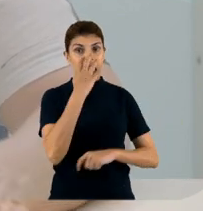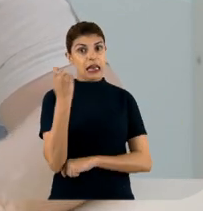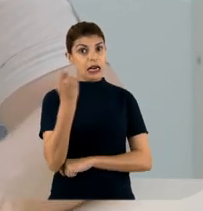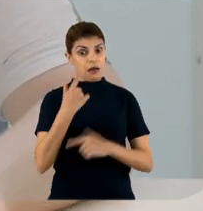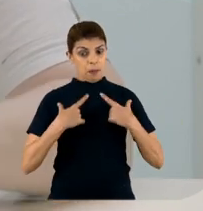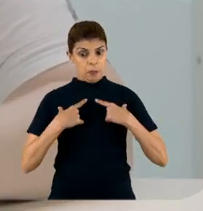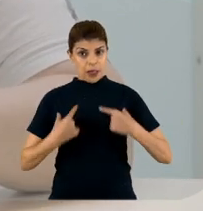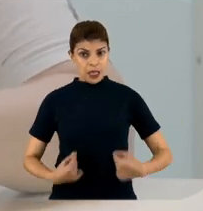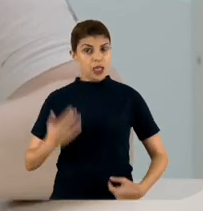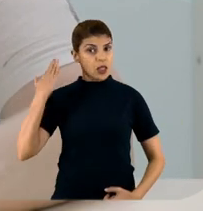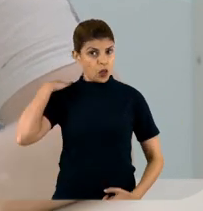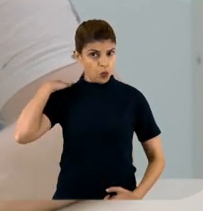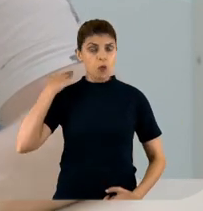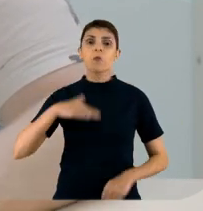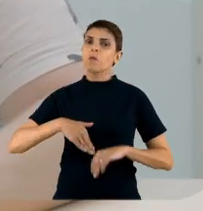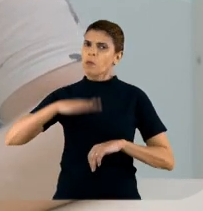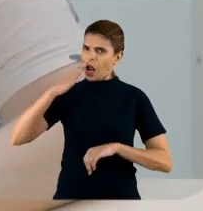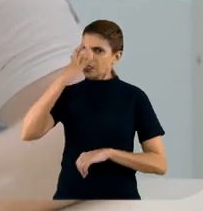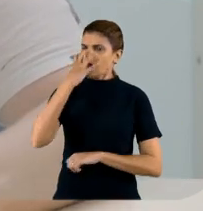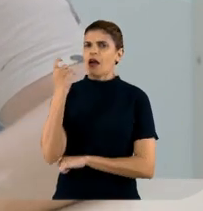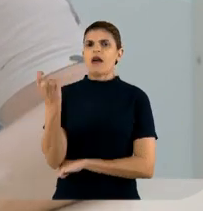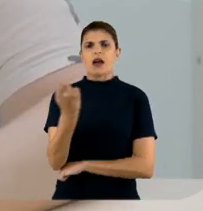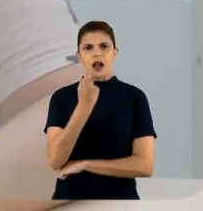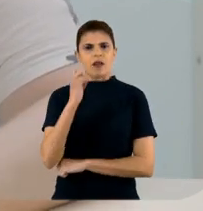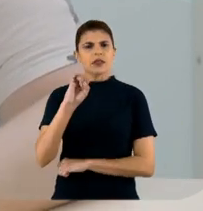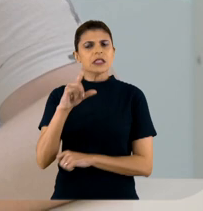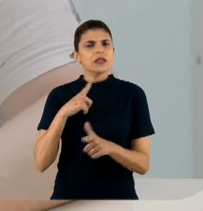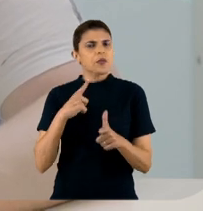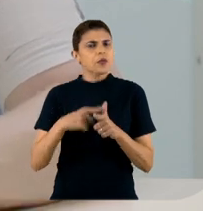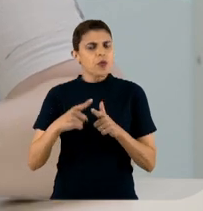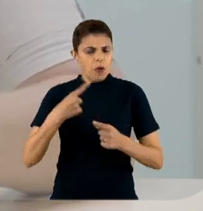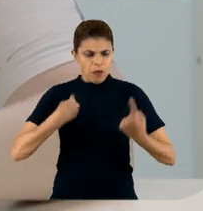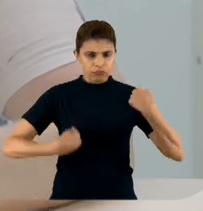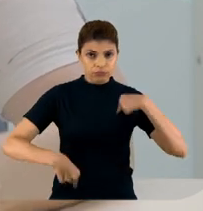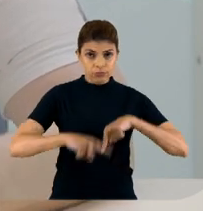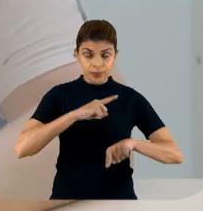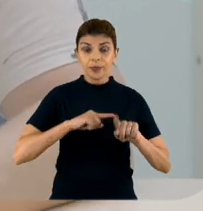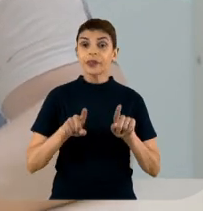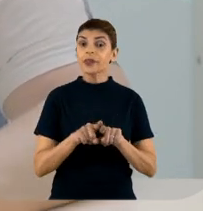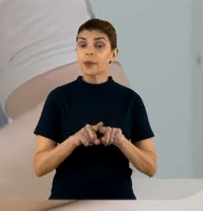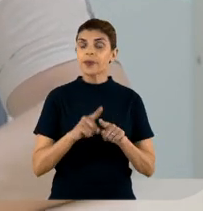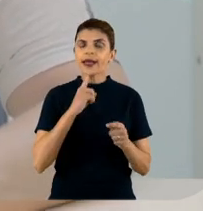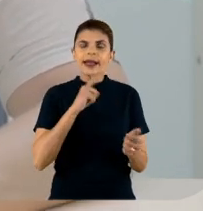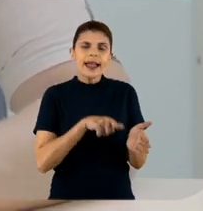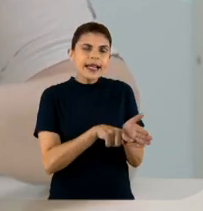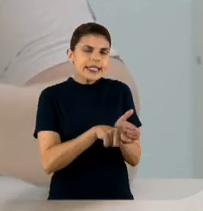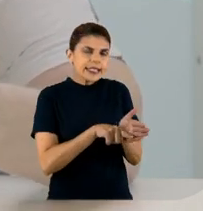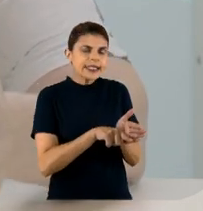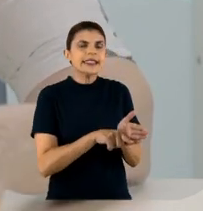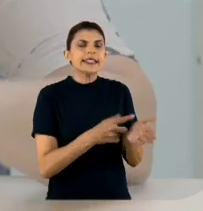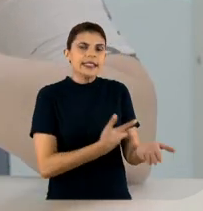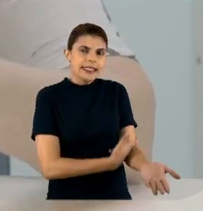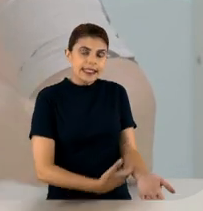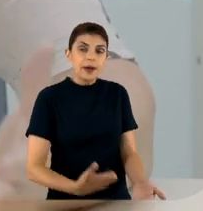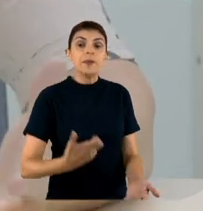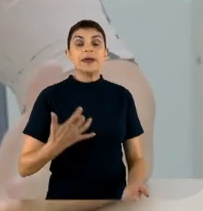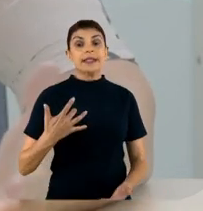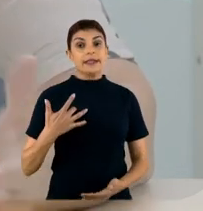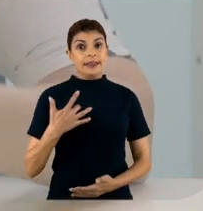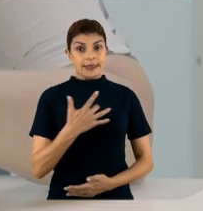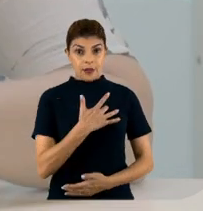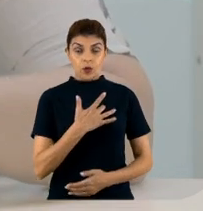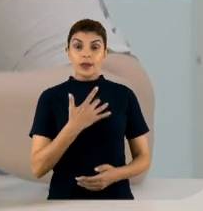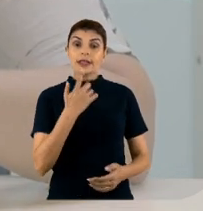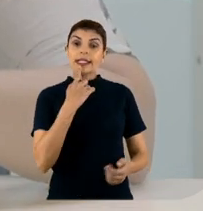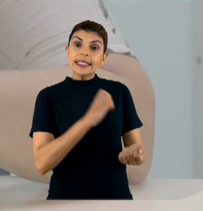pneumonia ela é mais grave se houver já alguma disfunção orgânica o hemograma eh mais característico tem linfopenia